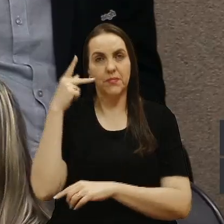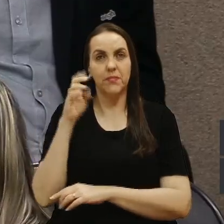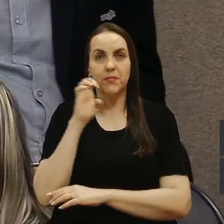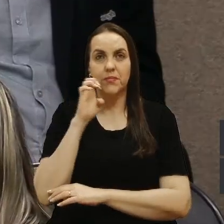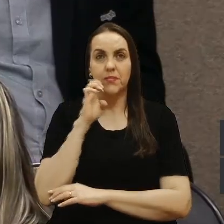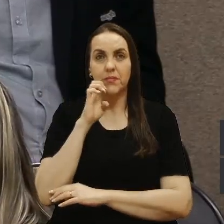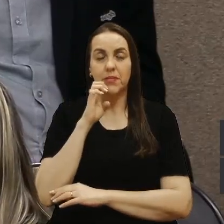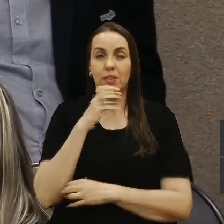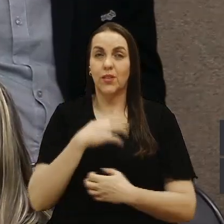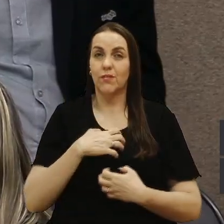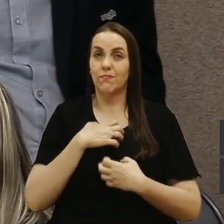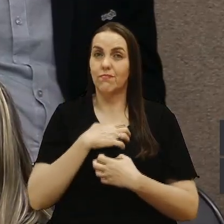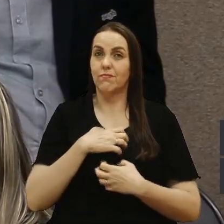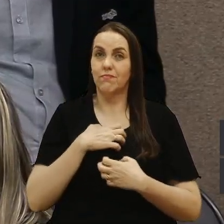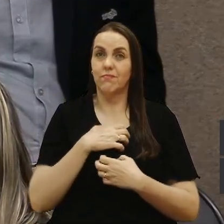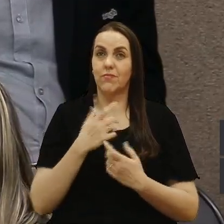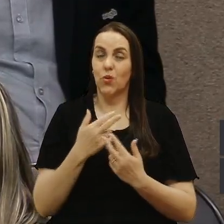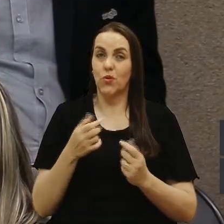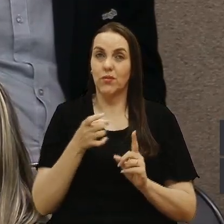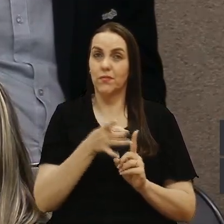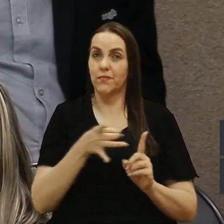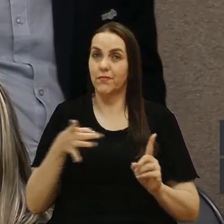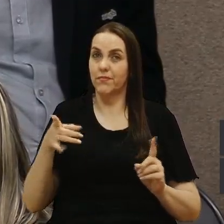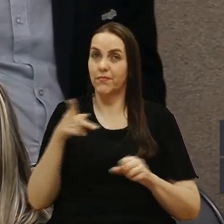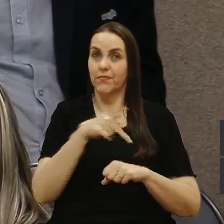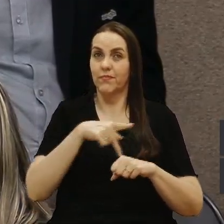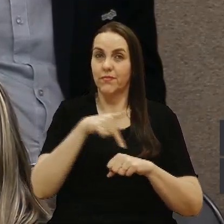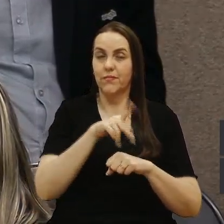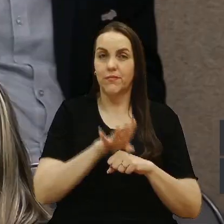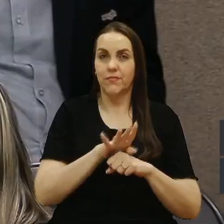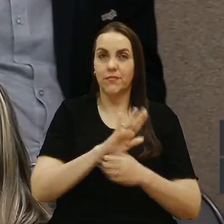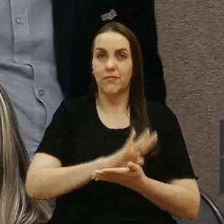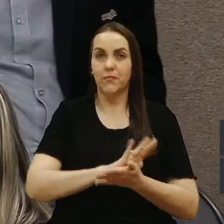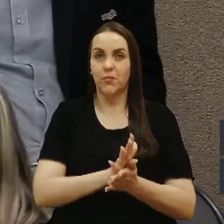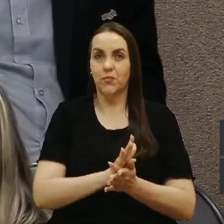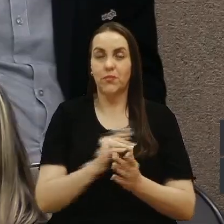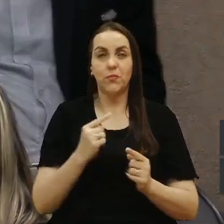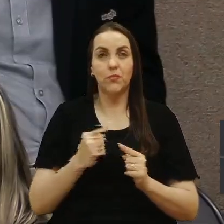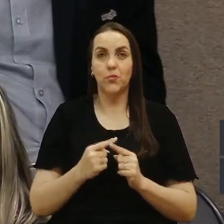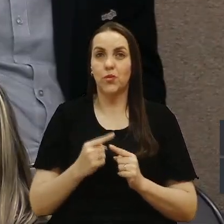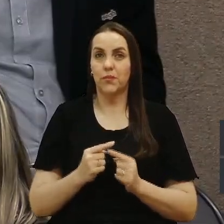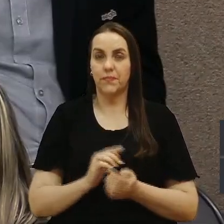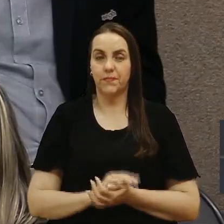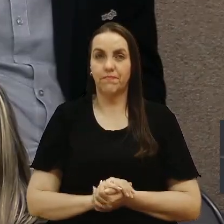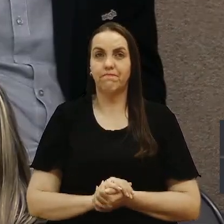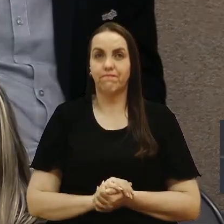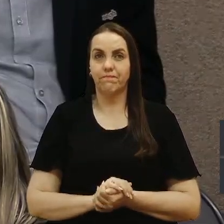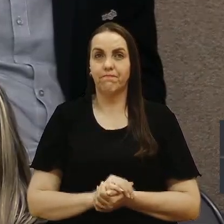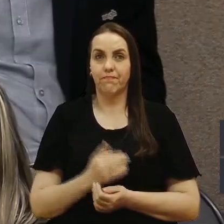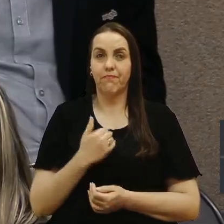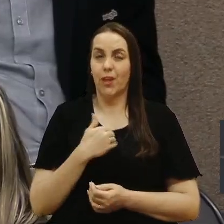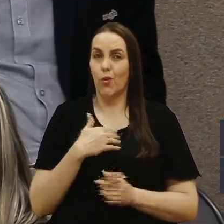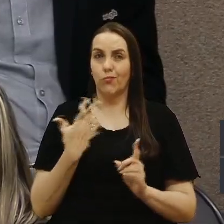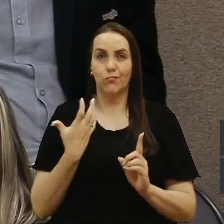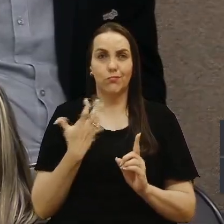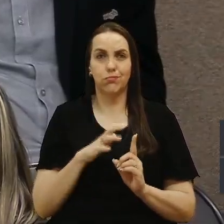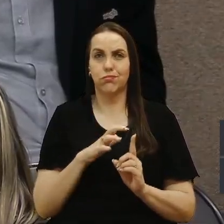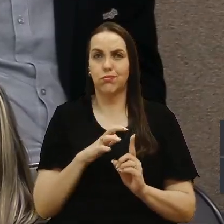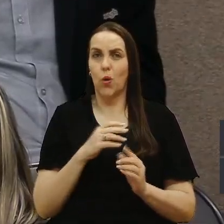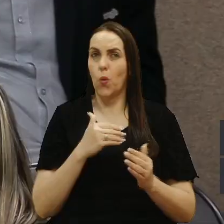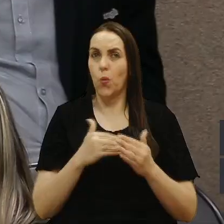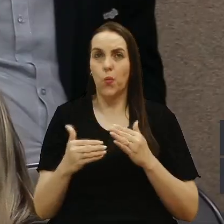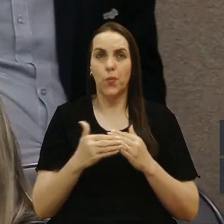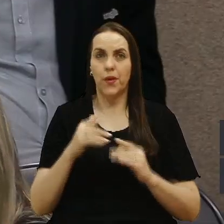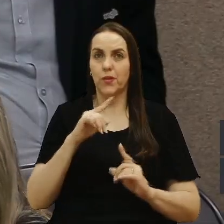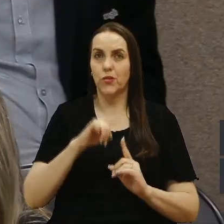deixa chateada essa questão de xenofobia, de preconceito, porque eu sou contra qualquer tipo